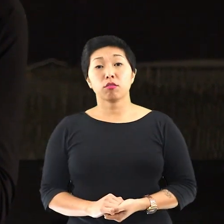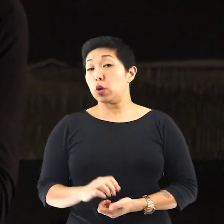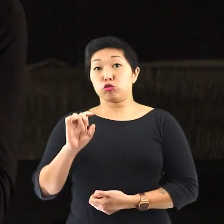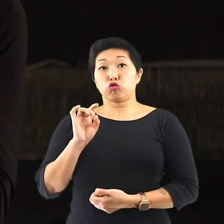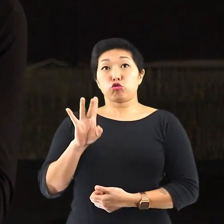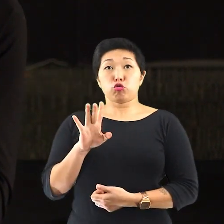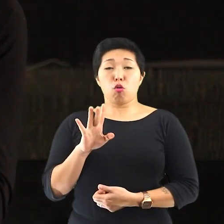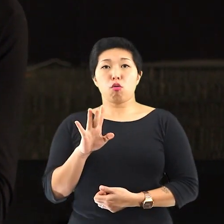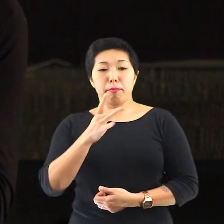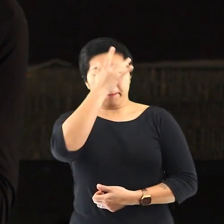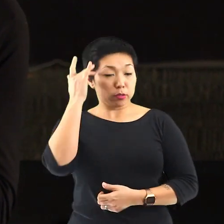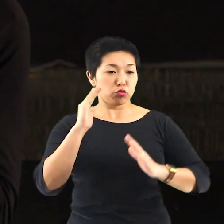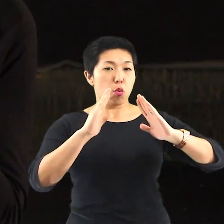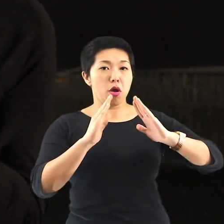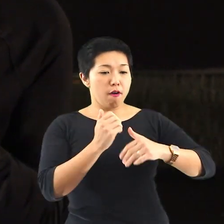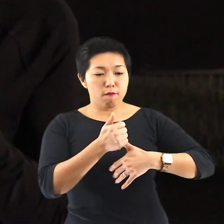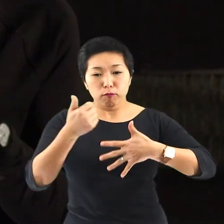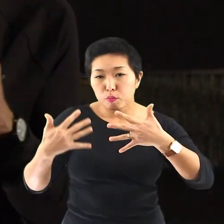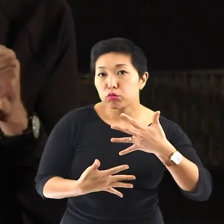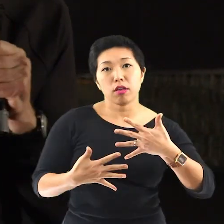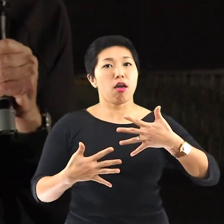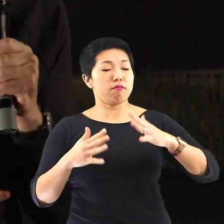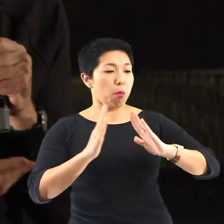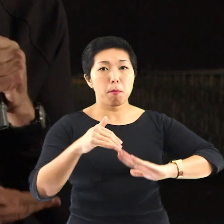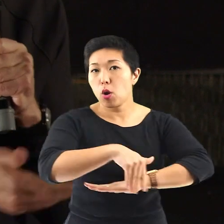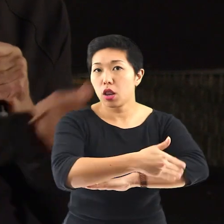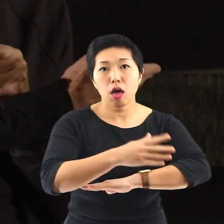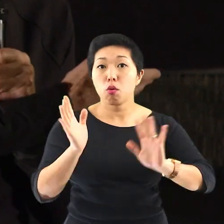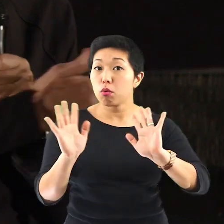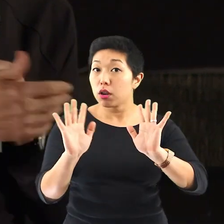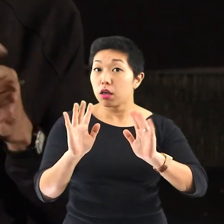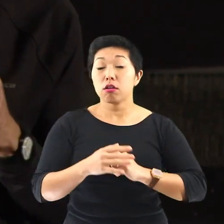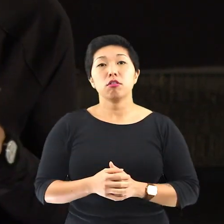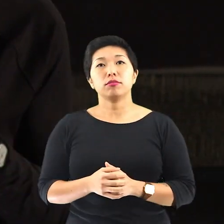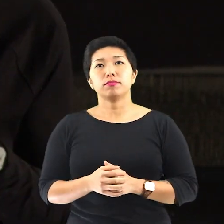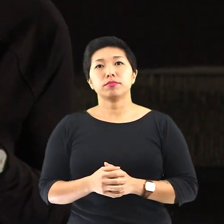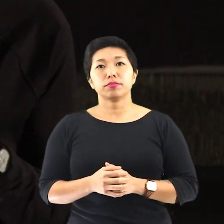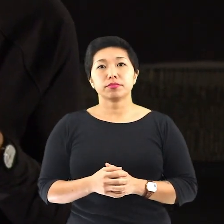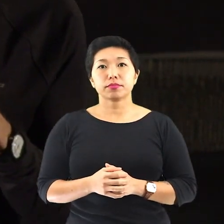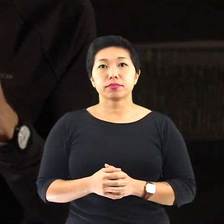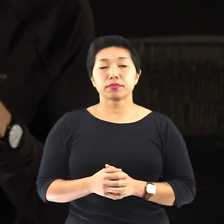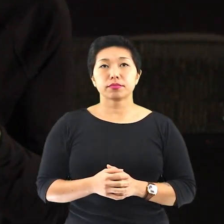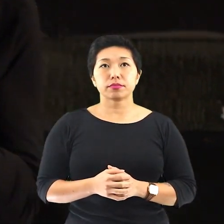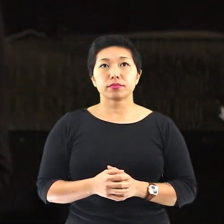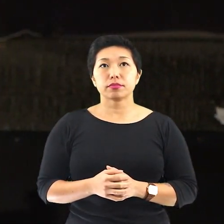não apenas os moradores em situação de rua. Certo dia,